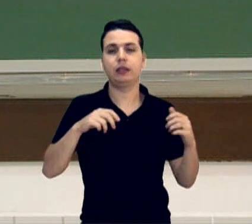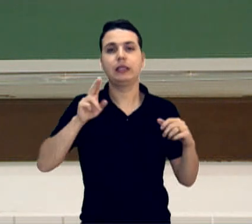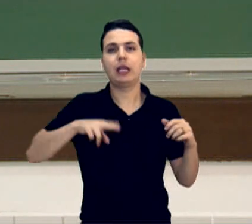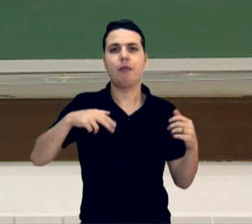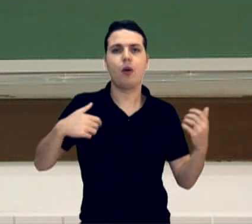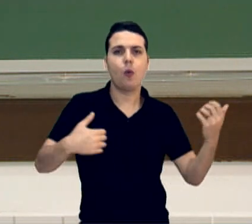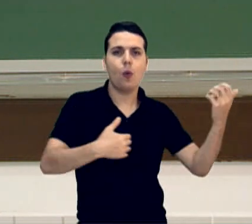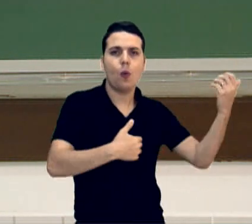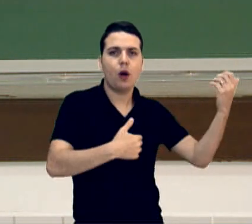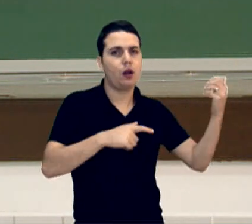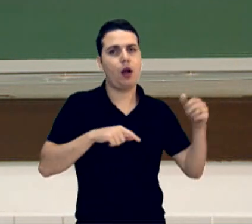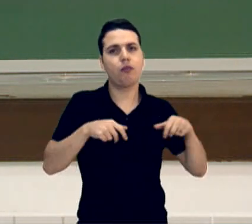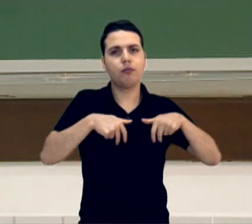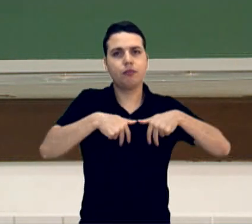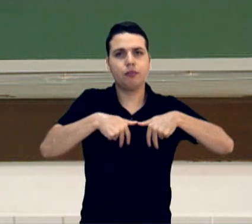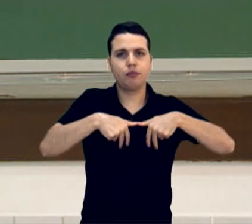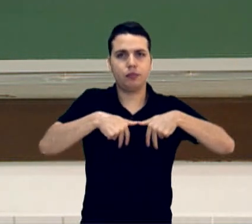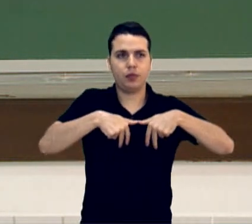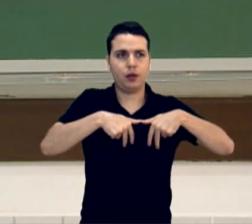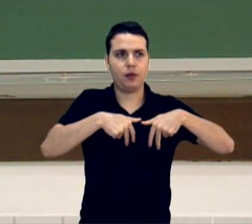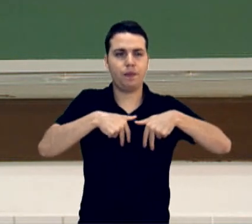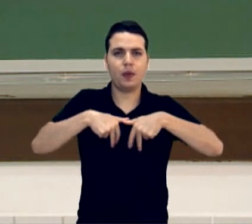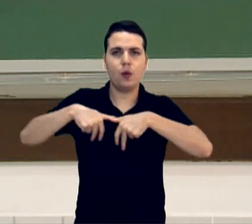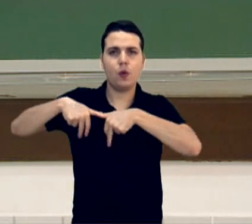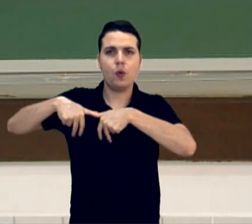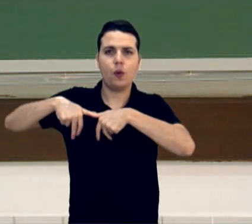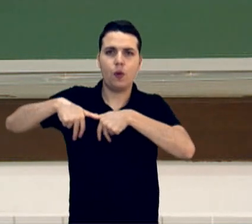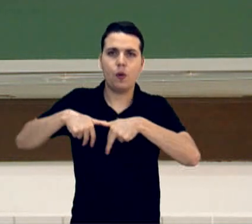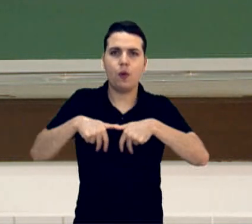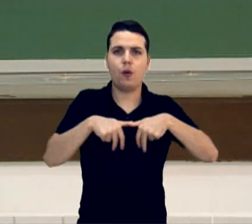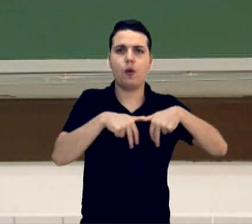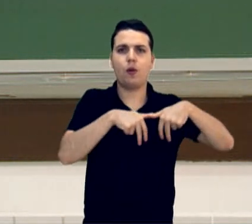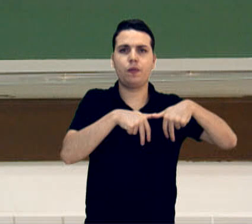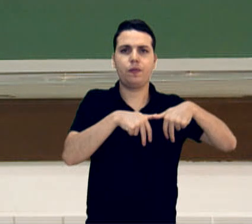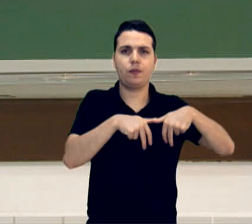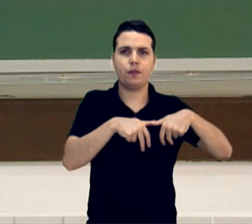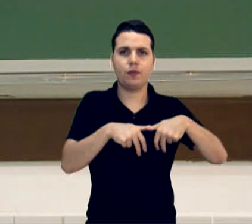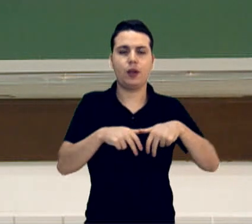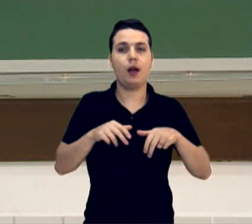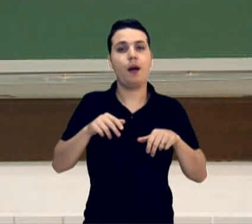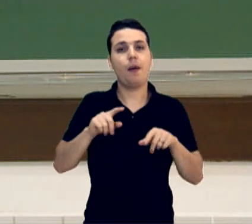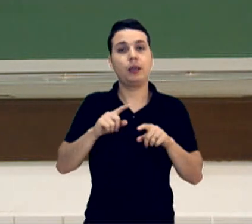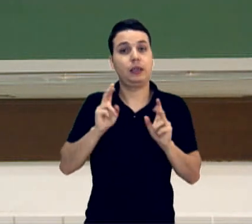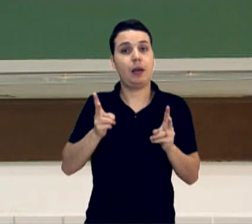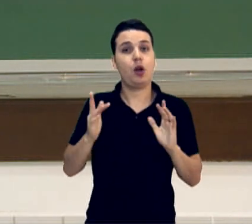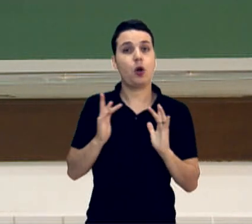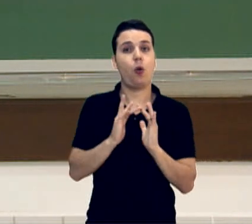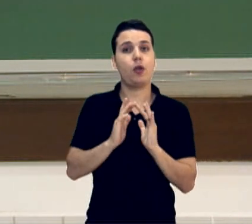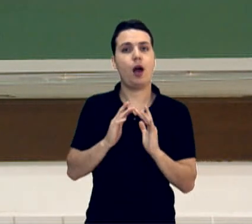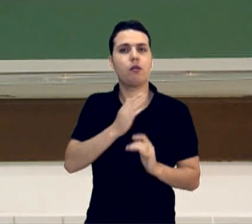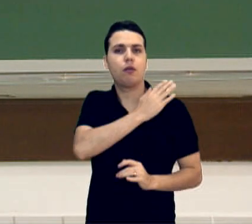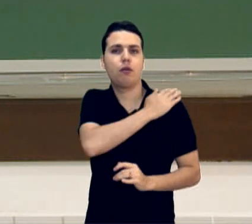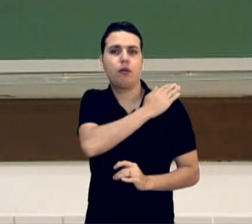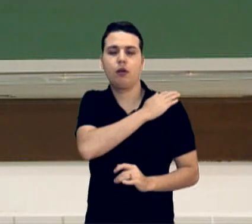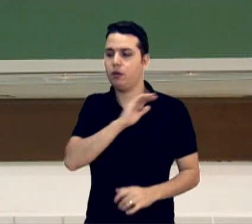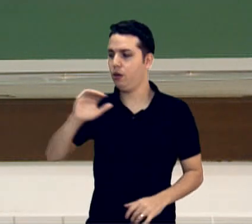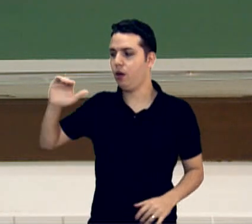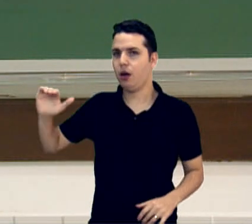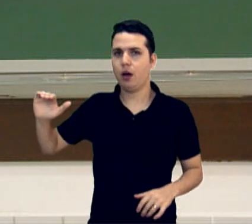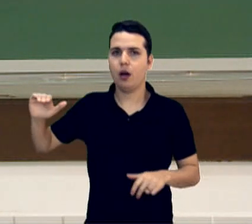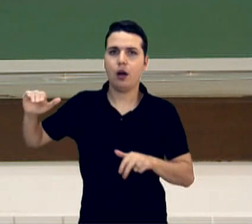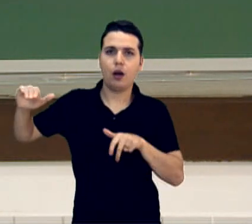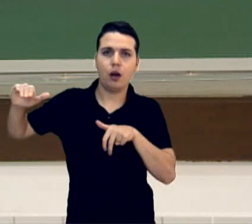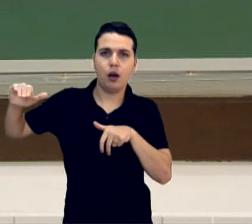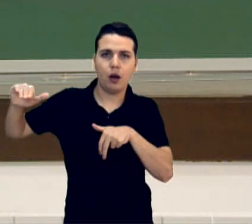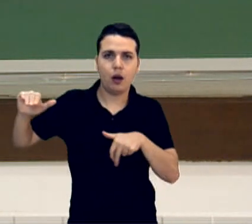frente, eles ficam de lado, muitas vezes, mas não perde o contato, pelo menos uma mão no ombro está ali, para identificar que é uma dança